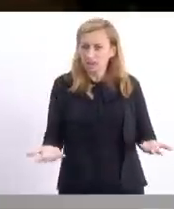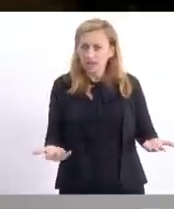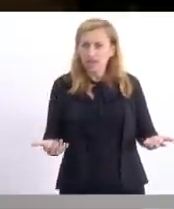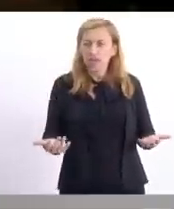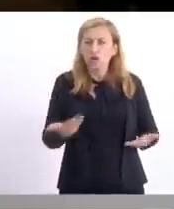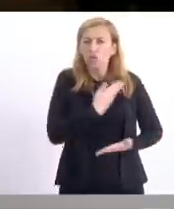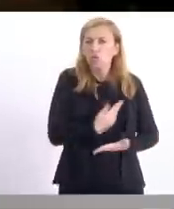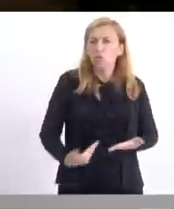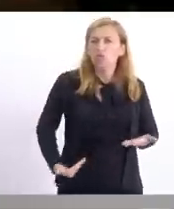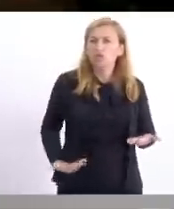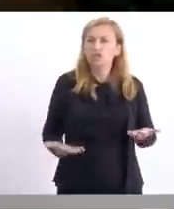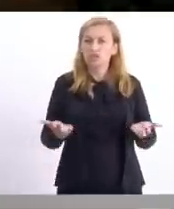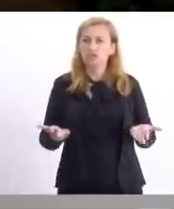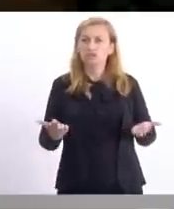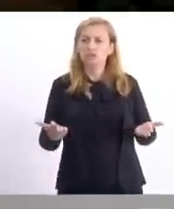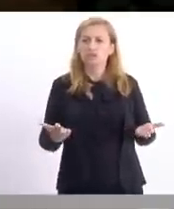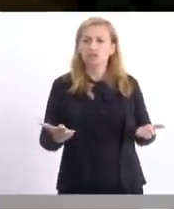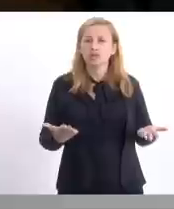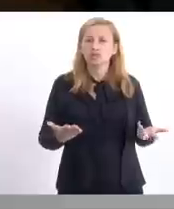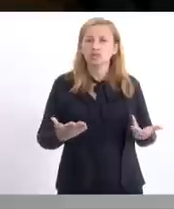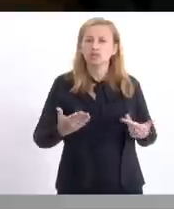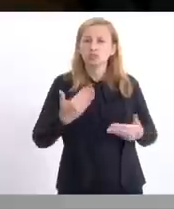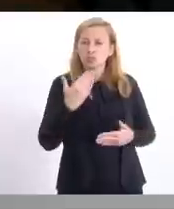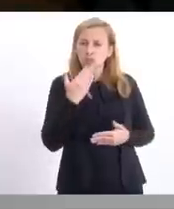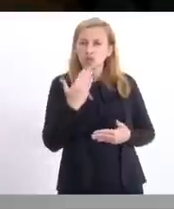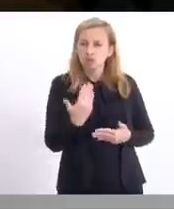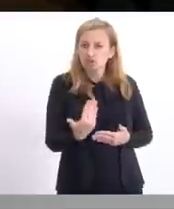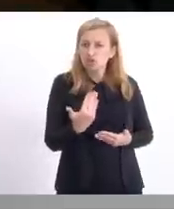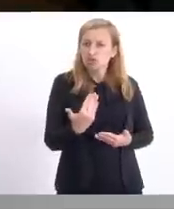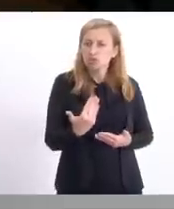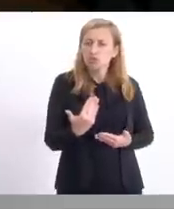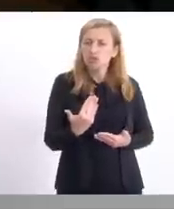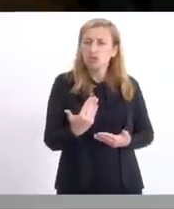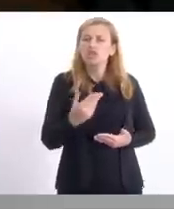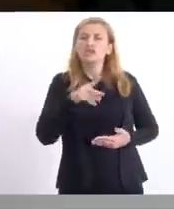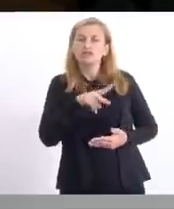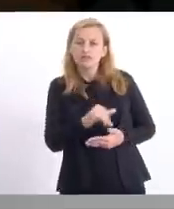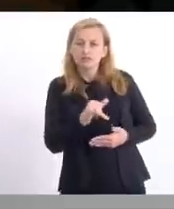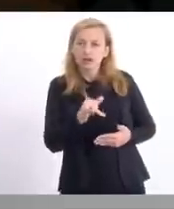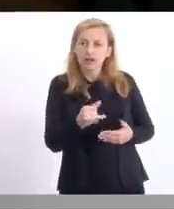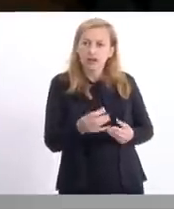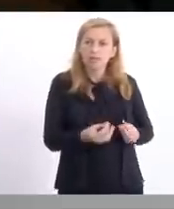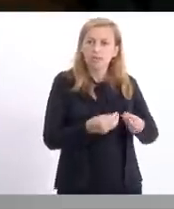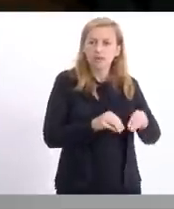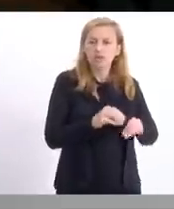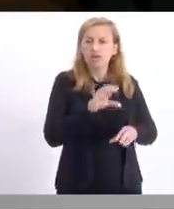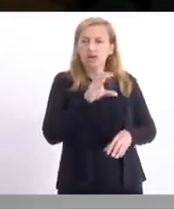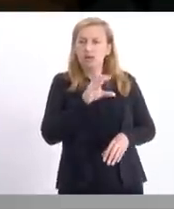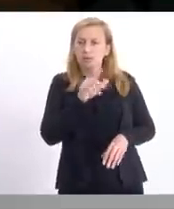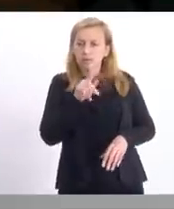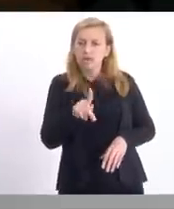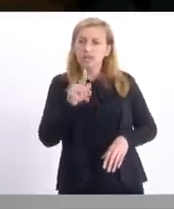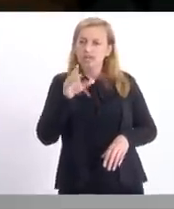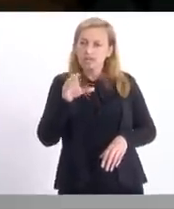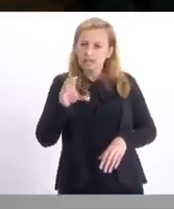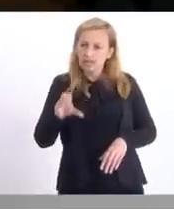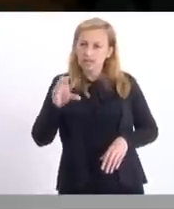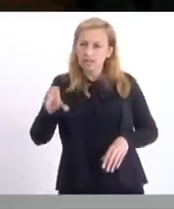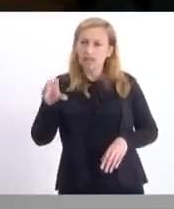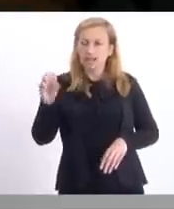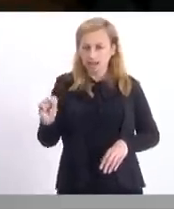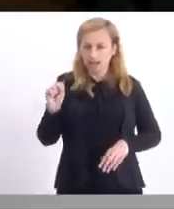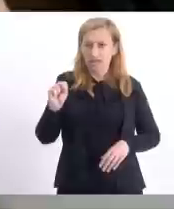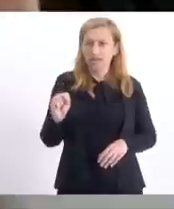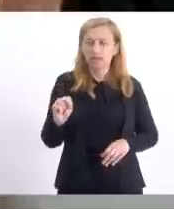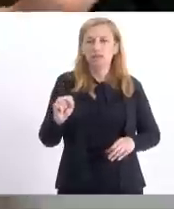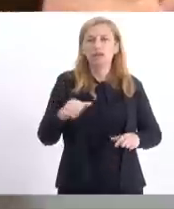do governo diante de uma sugestão de que vai atingir o PCCS. Então, essa é a nossa primeira ponderação,